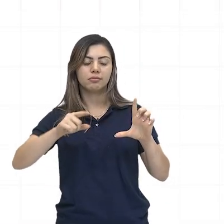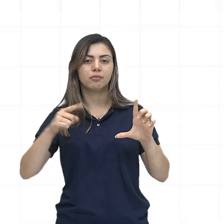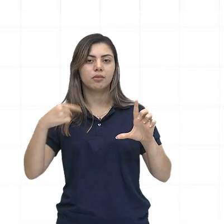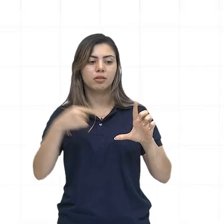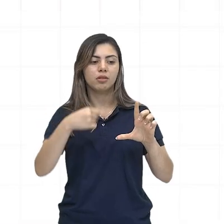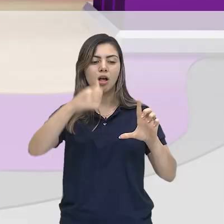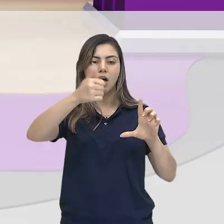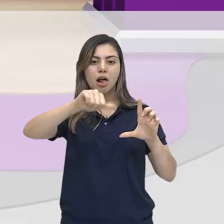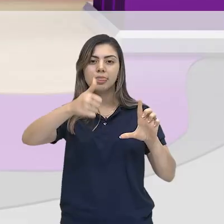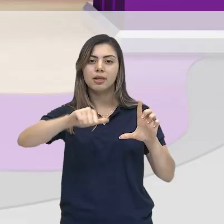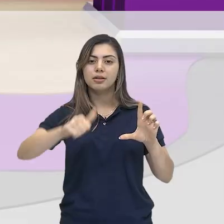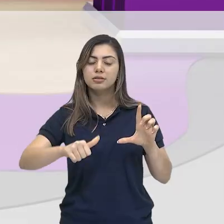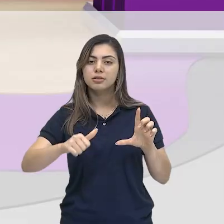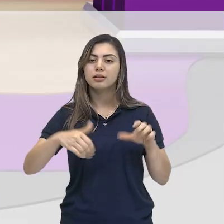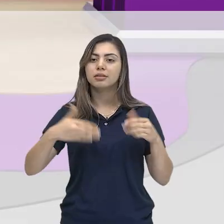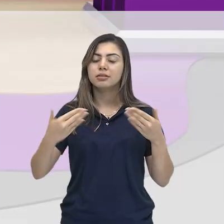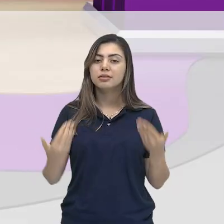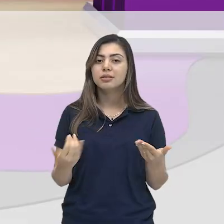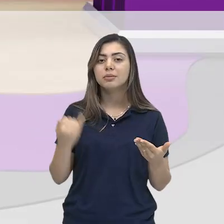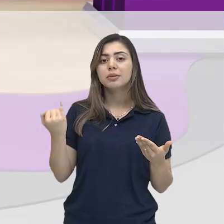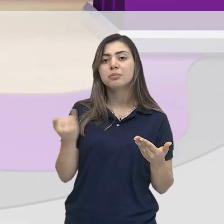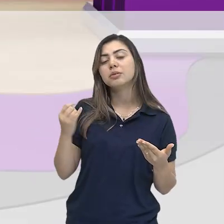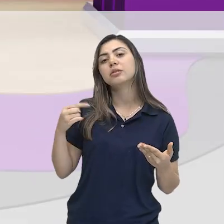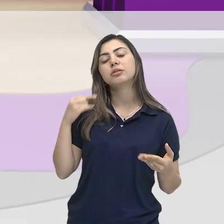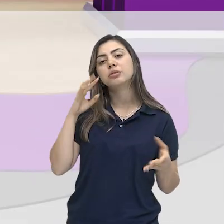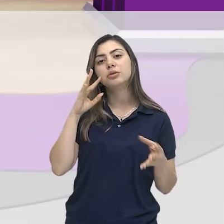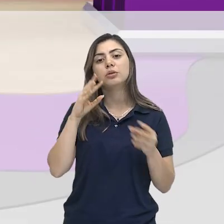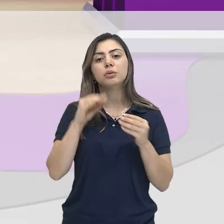é importante que a gente entenda